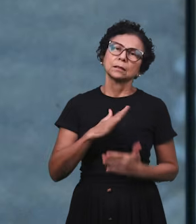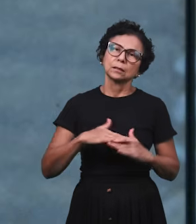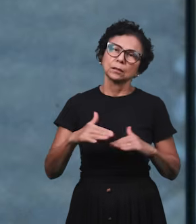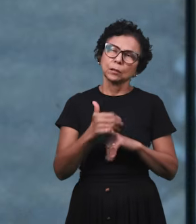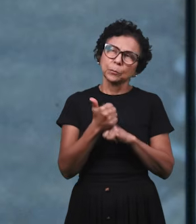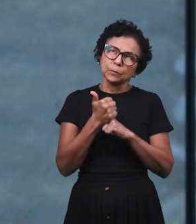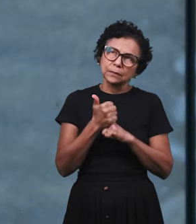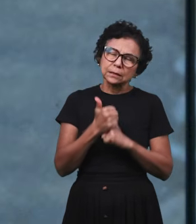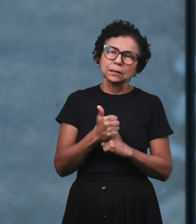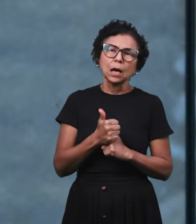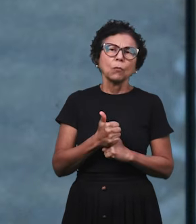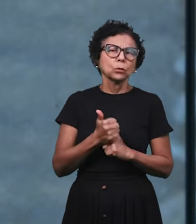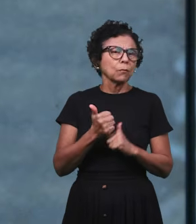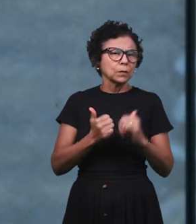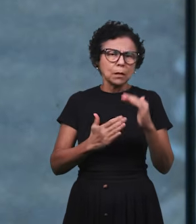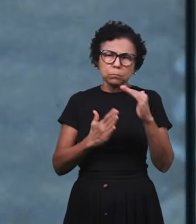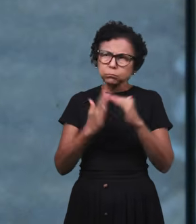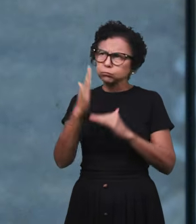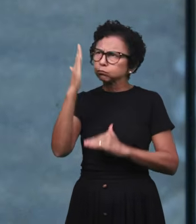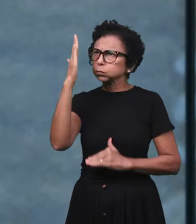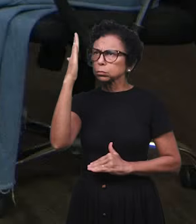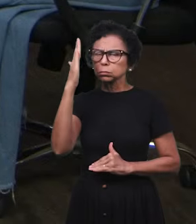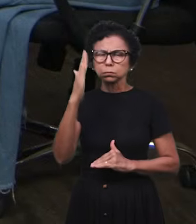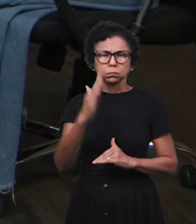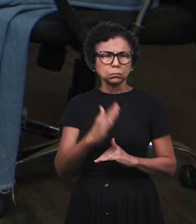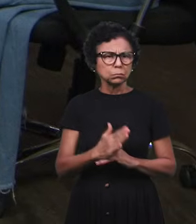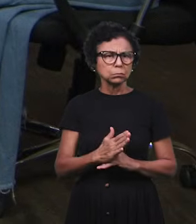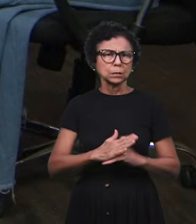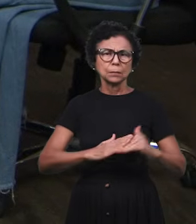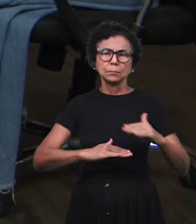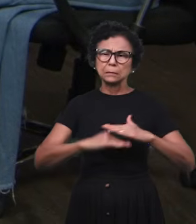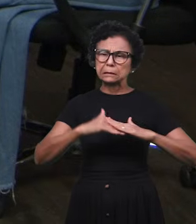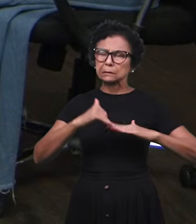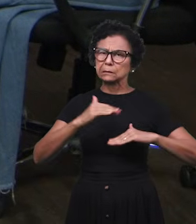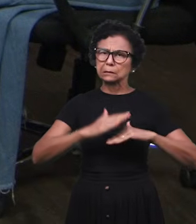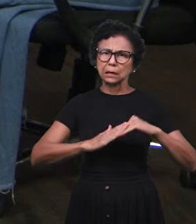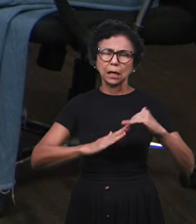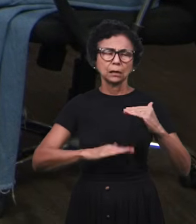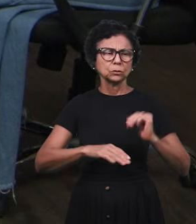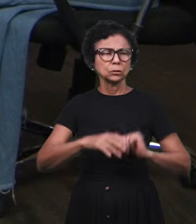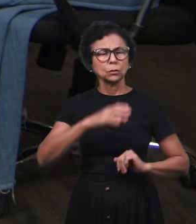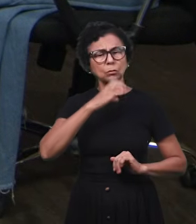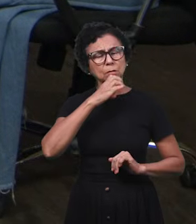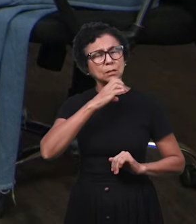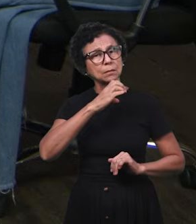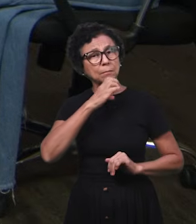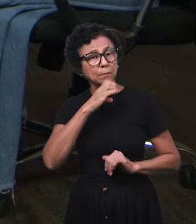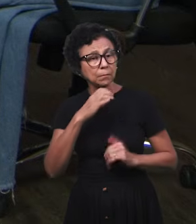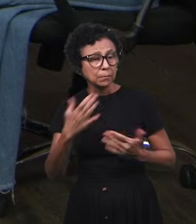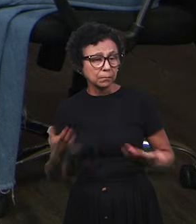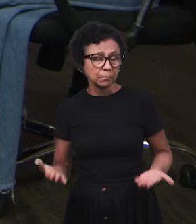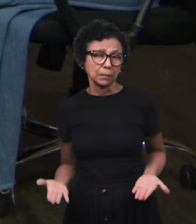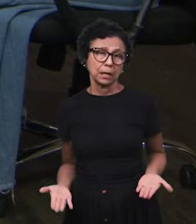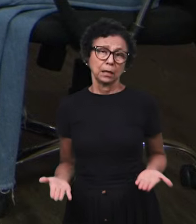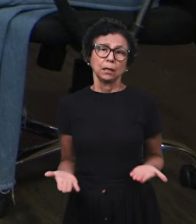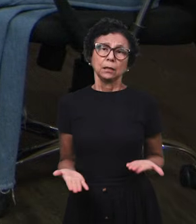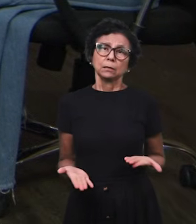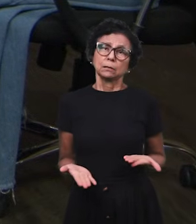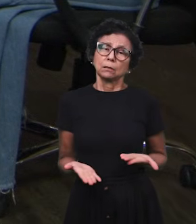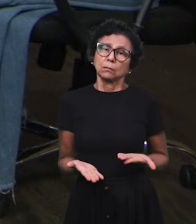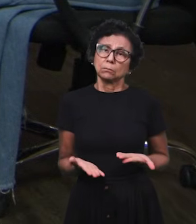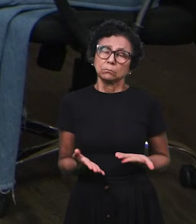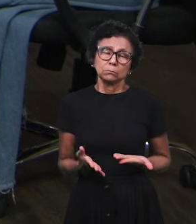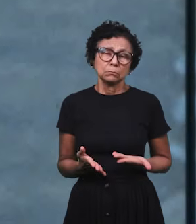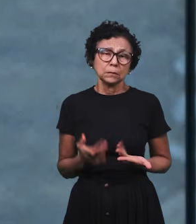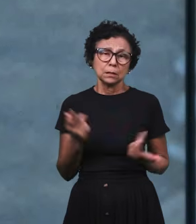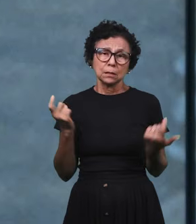as possibilidades, elas surgem. Agora, eu queria te fazer uma pergunta aqui, simples, né, que eu sei, mas eu gostaria que você falasse sobre isso,